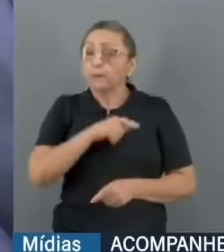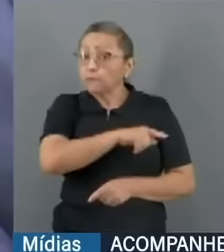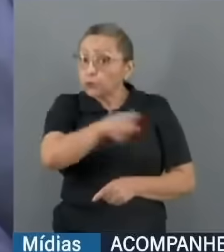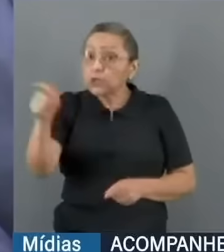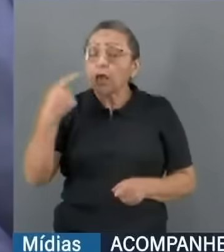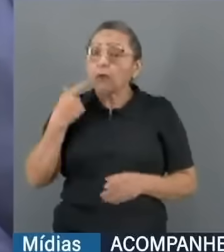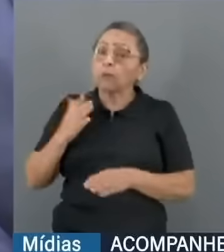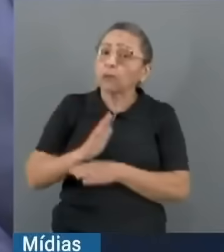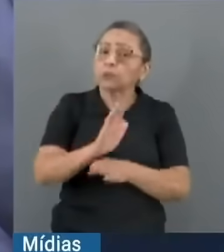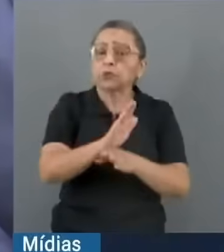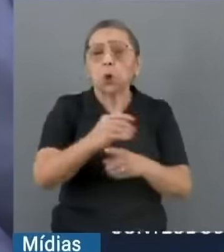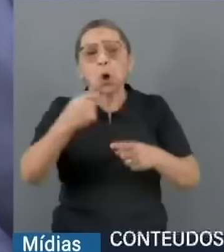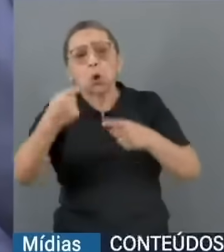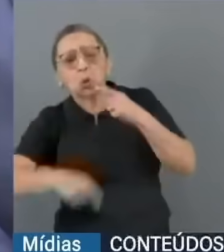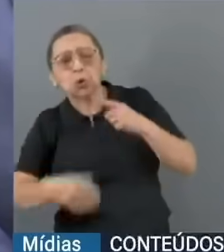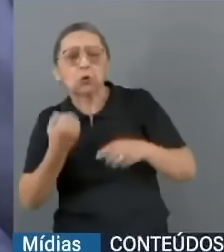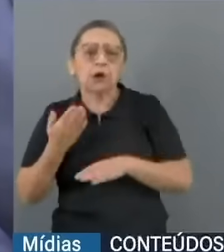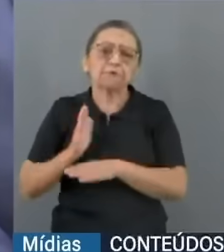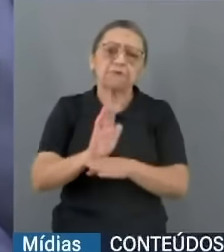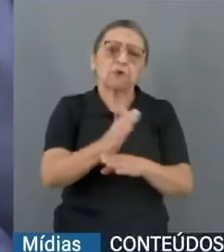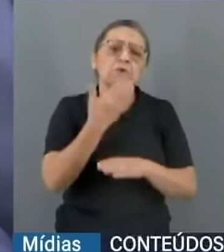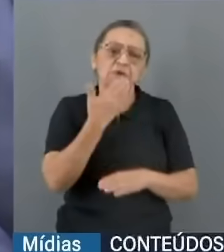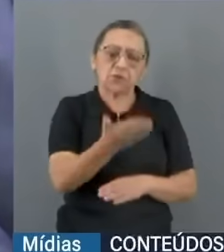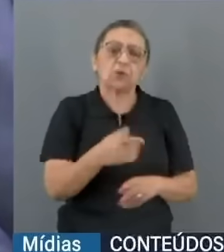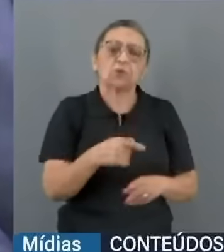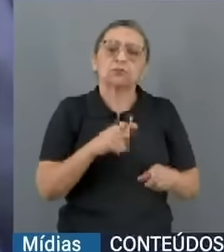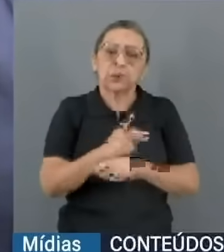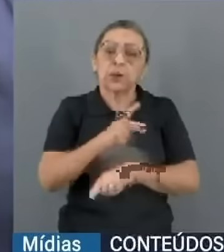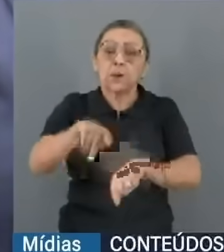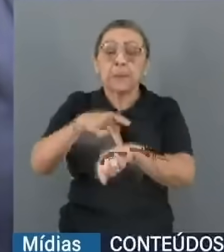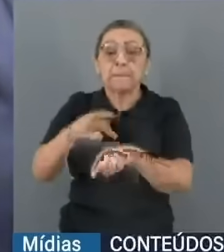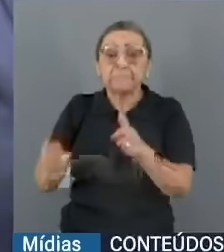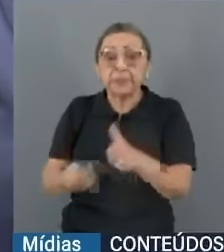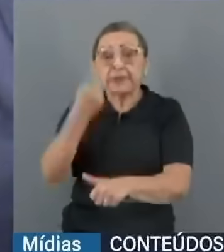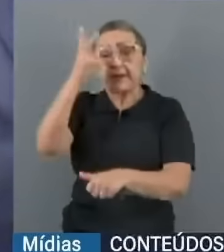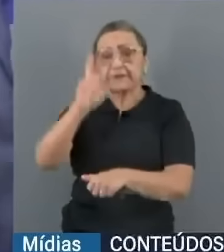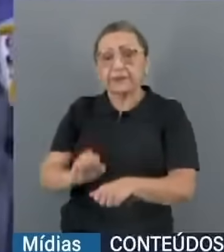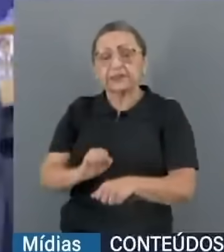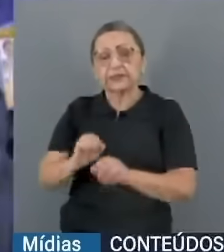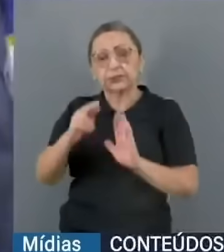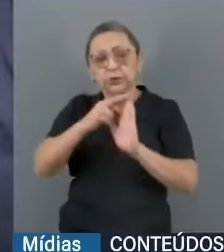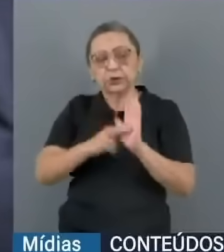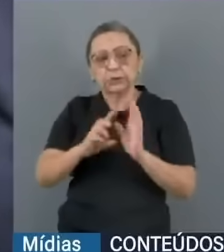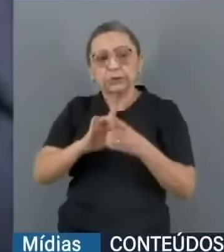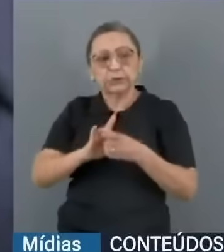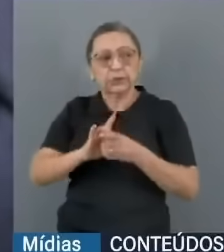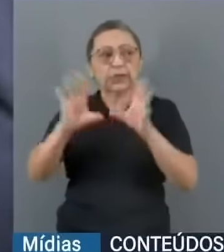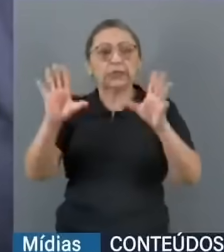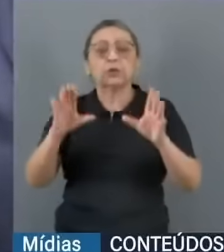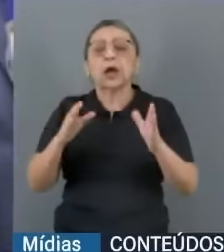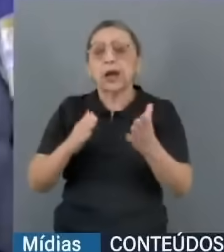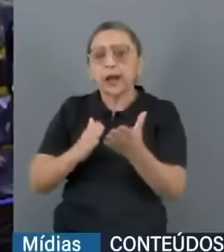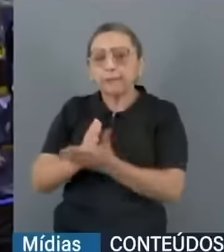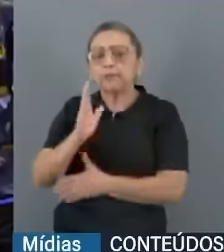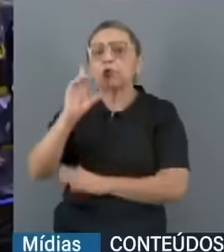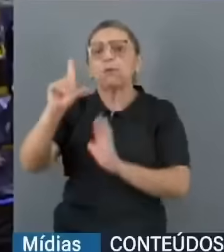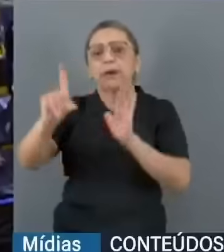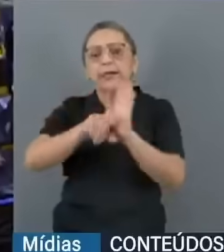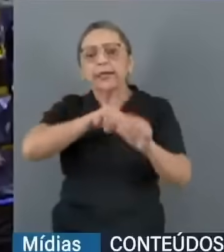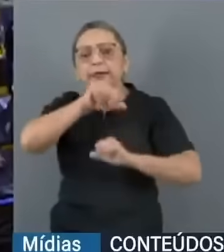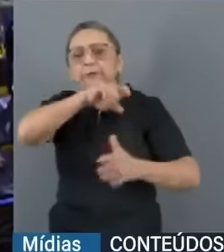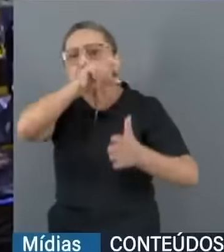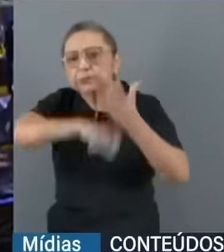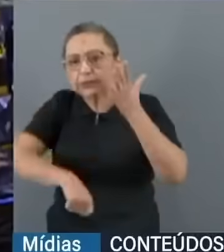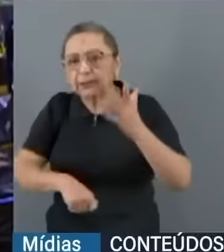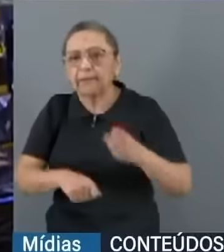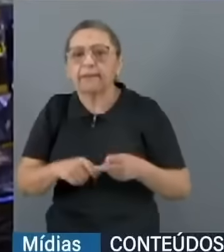contribuíram para que este país, na primeira vez no regime democrático, aprovou uma reforma